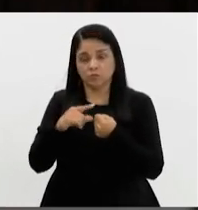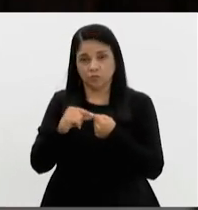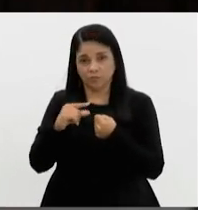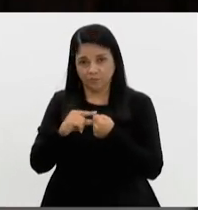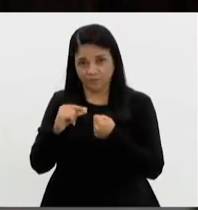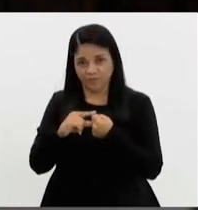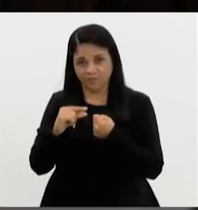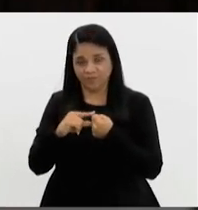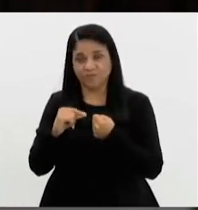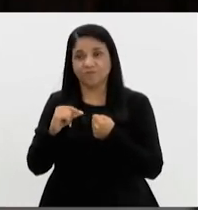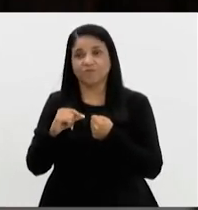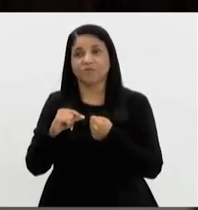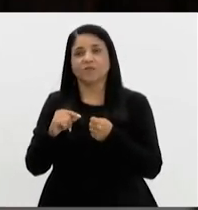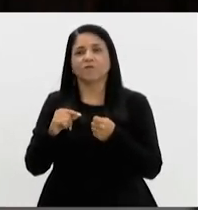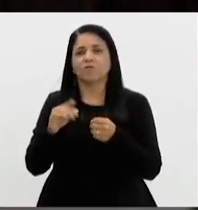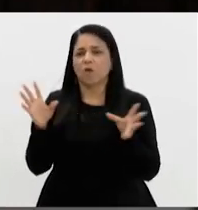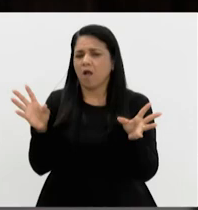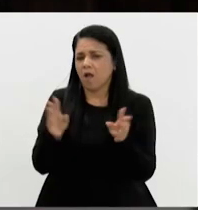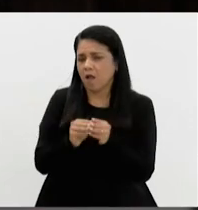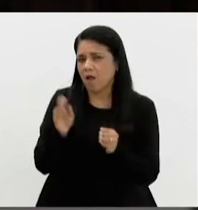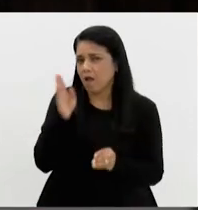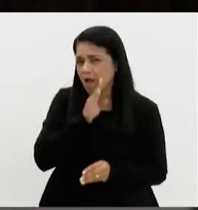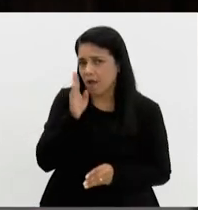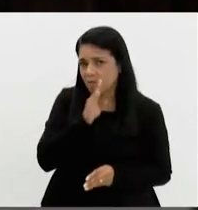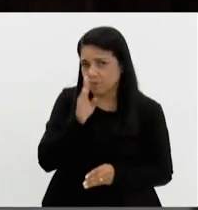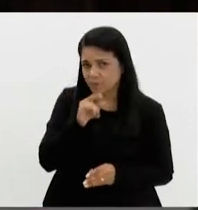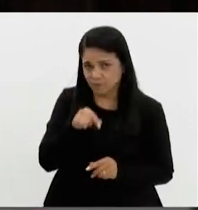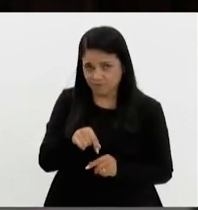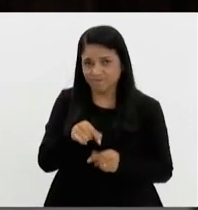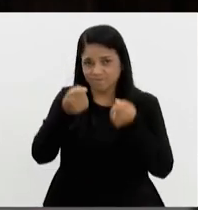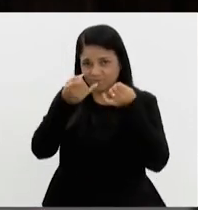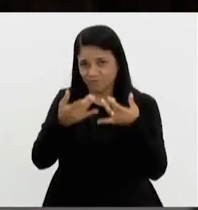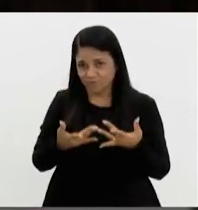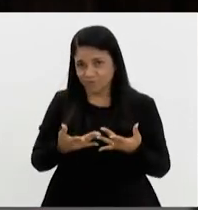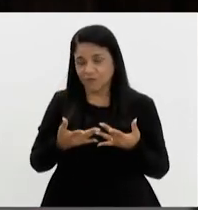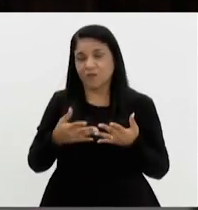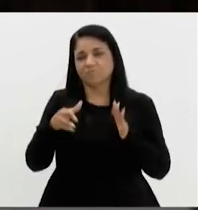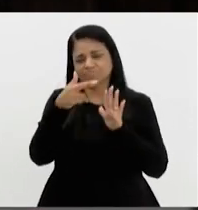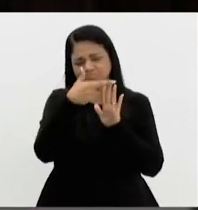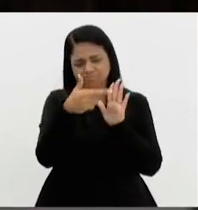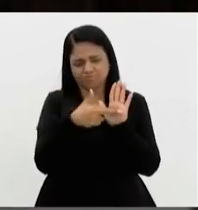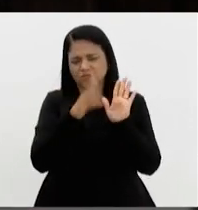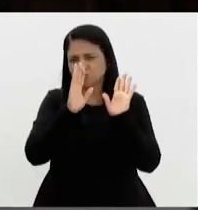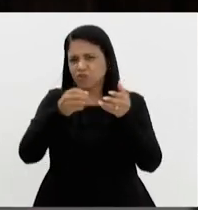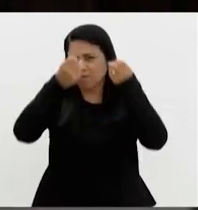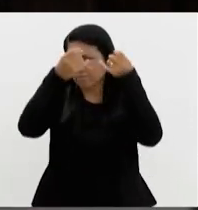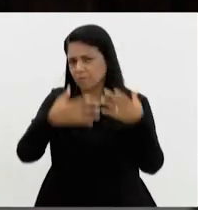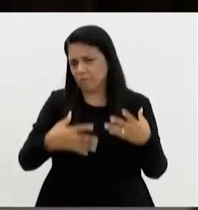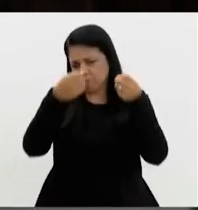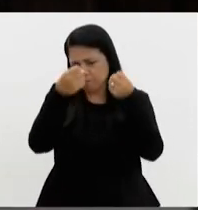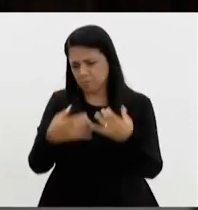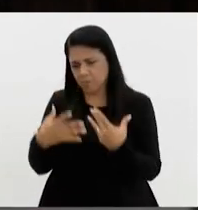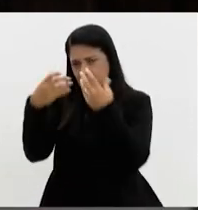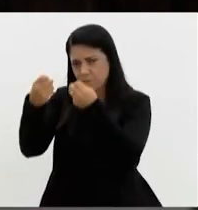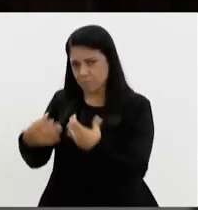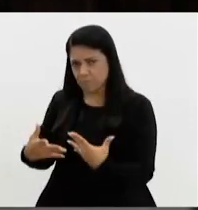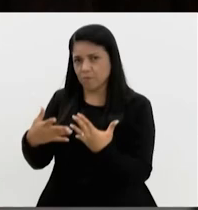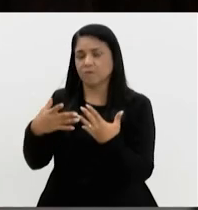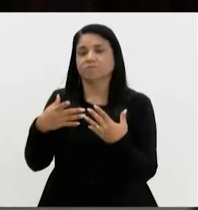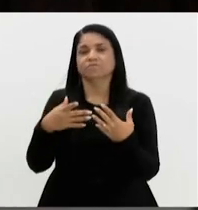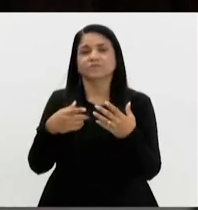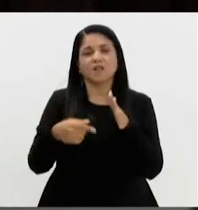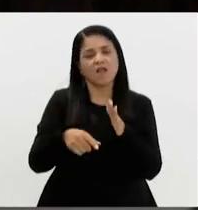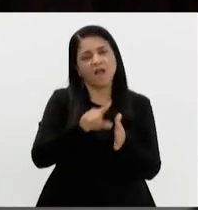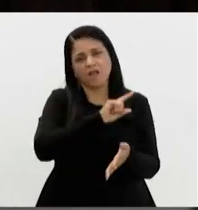fazer uma alusão muito rápida esse dispositivo porque eu creio que muitas dessas normas já foram aqui exploradas por Por eminentes juristas que